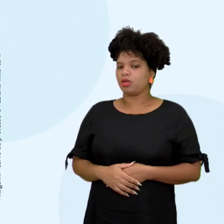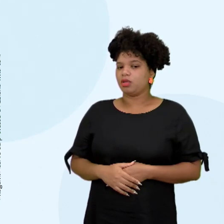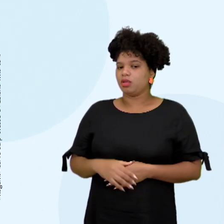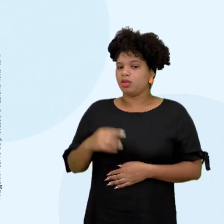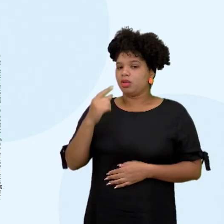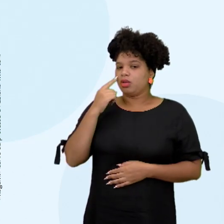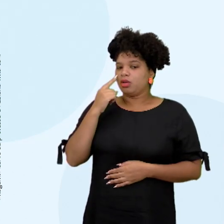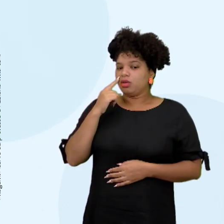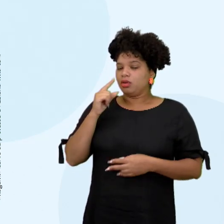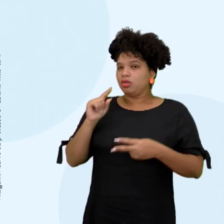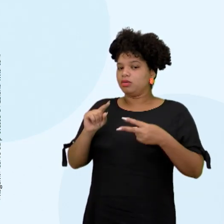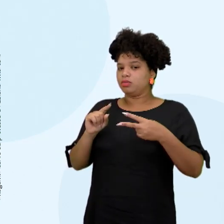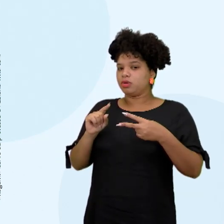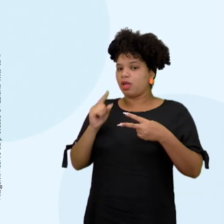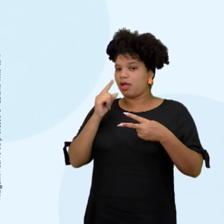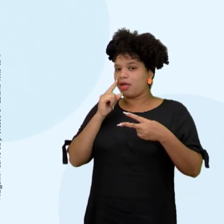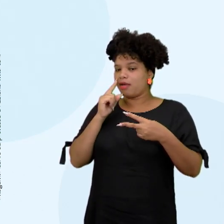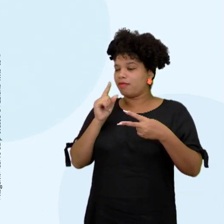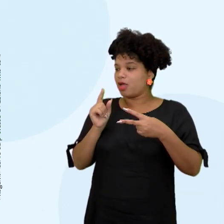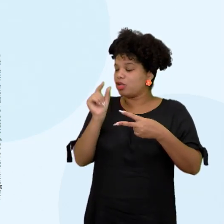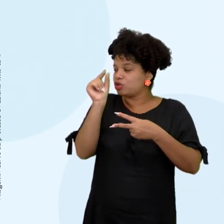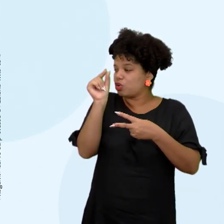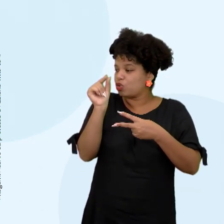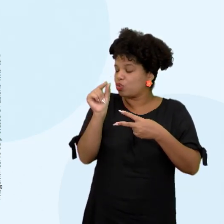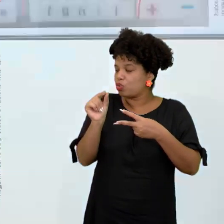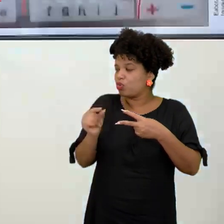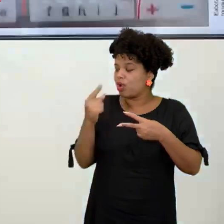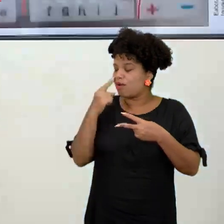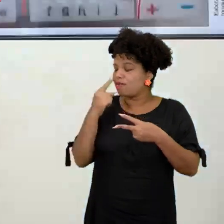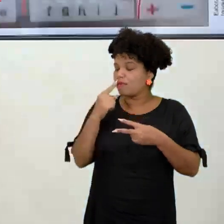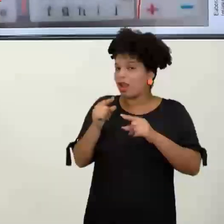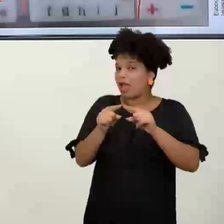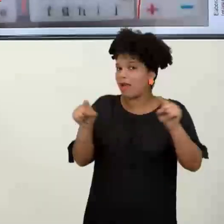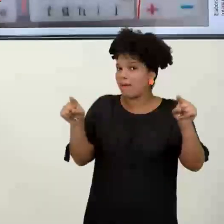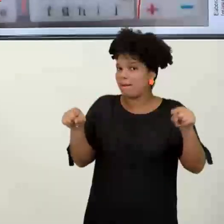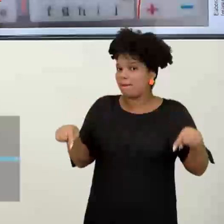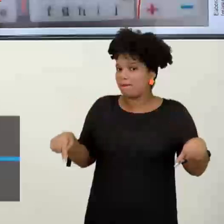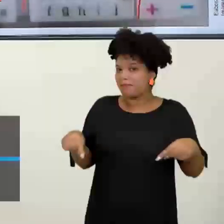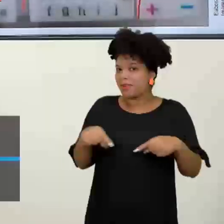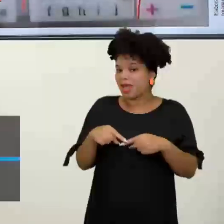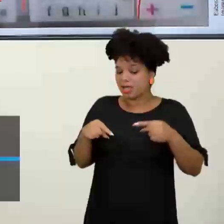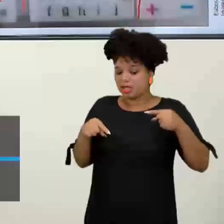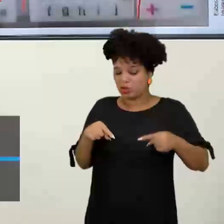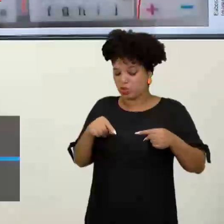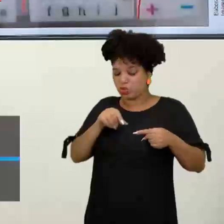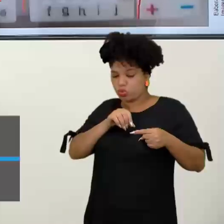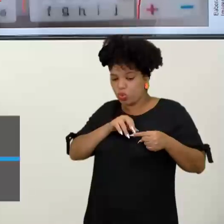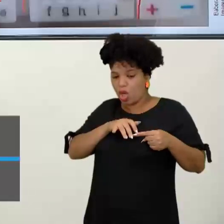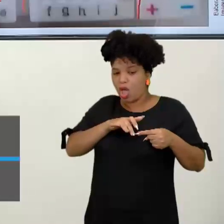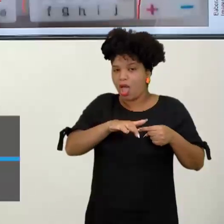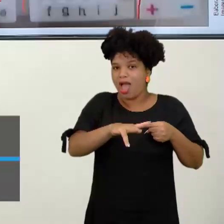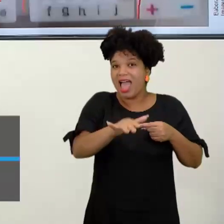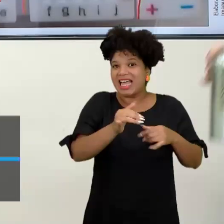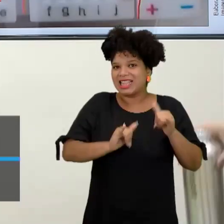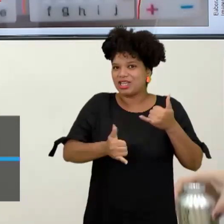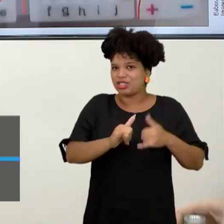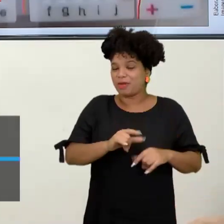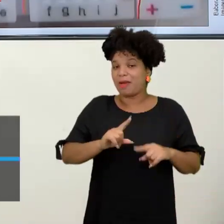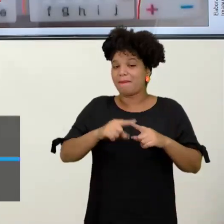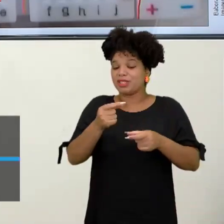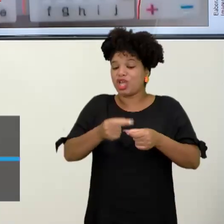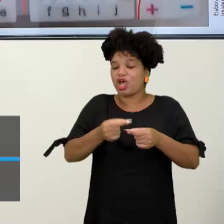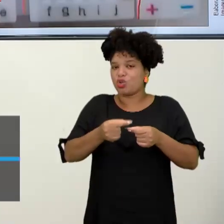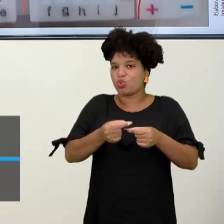nesse sentido. Então, quando você pluga no começo da placa, a alimentação vai para ela inteira. Só que quando a gente fala de Arduino, tem